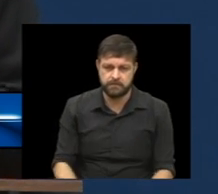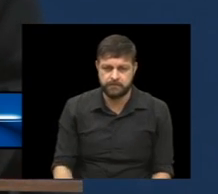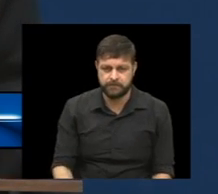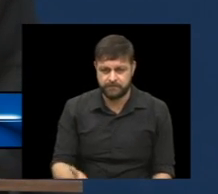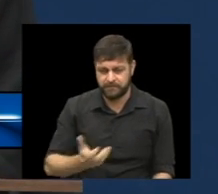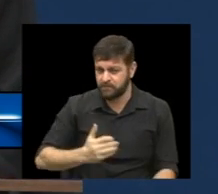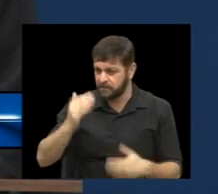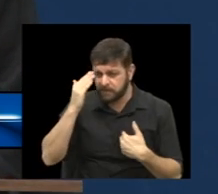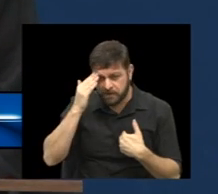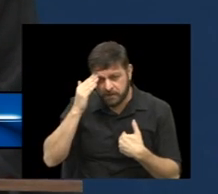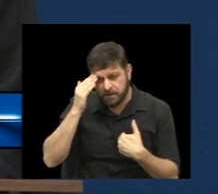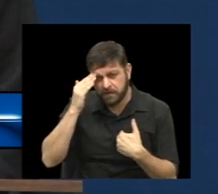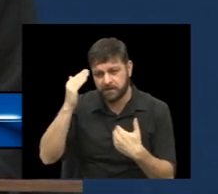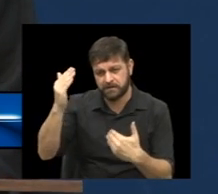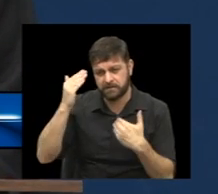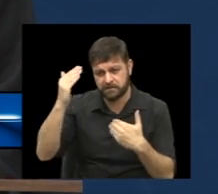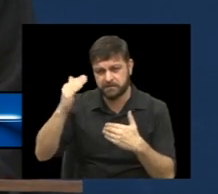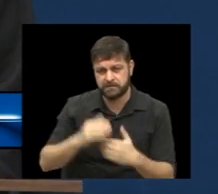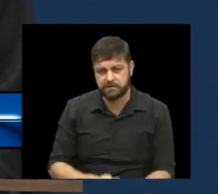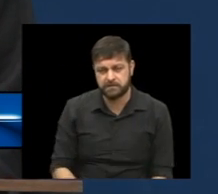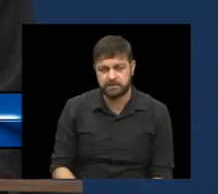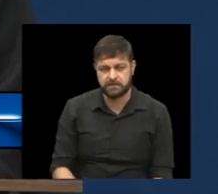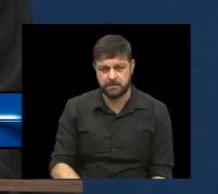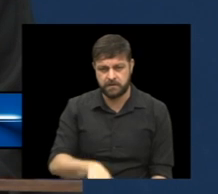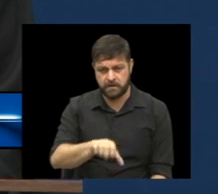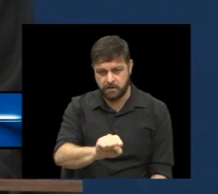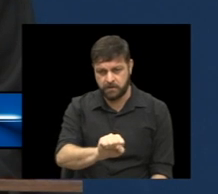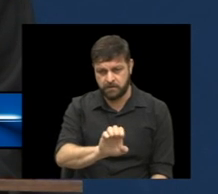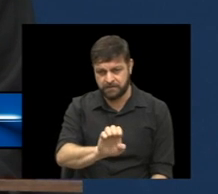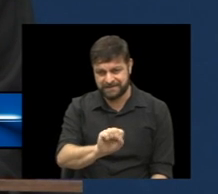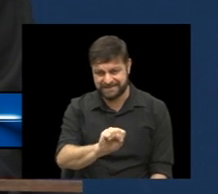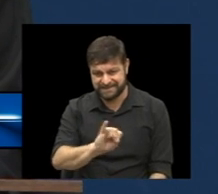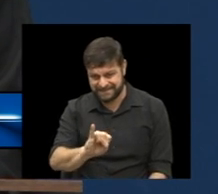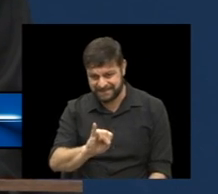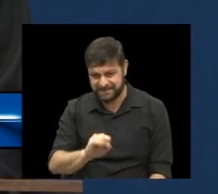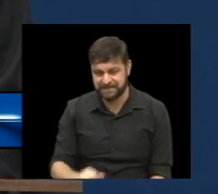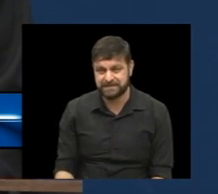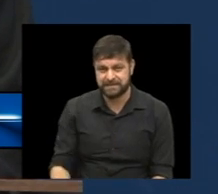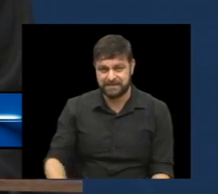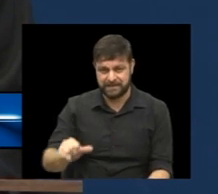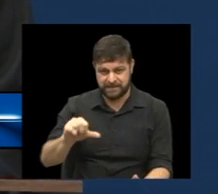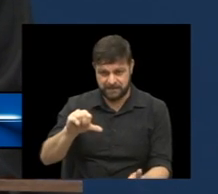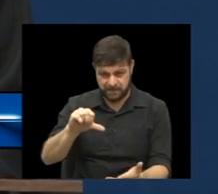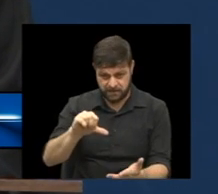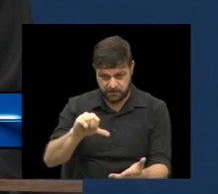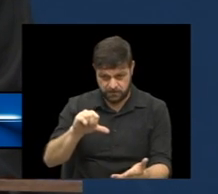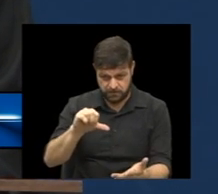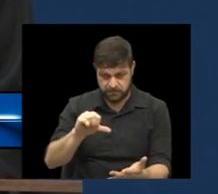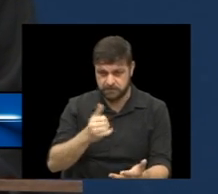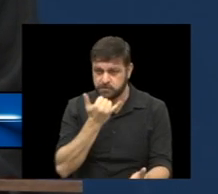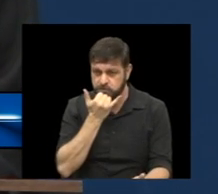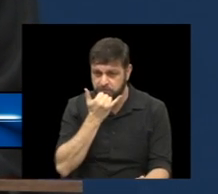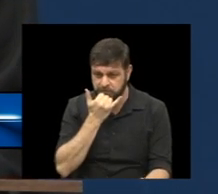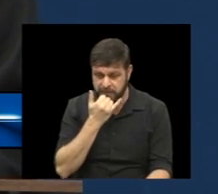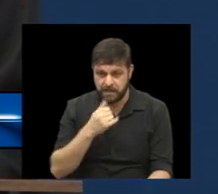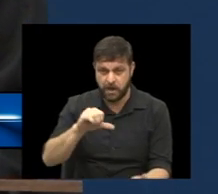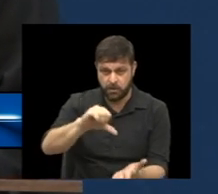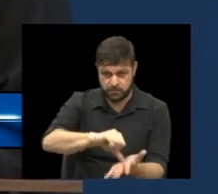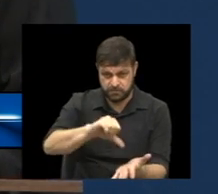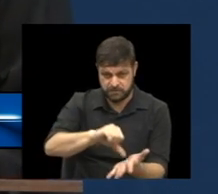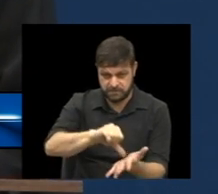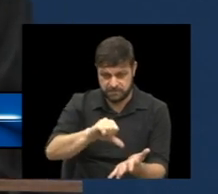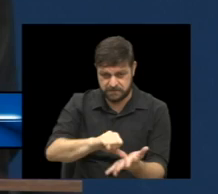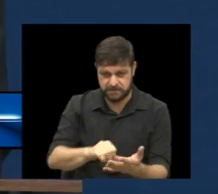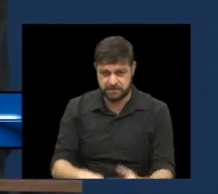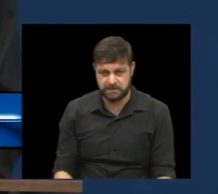agradeço muito o SESI, que é o Centro de Educação Especial Síndrome de Down, a